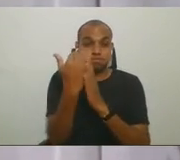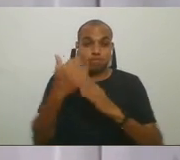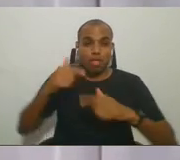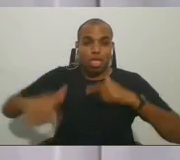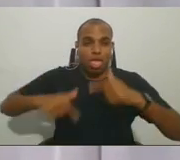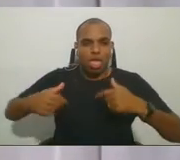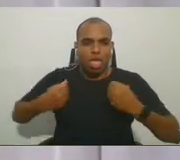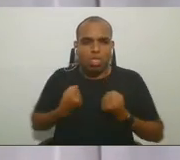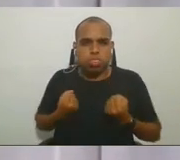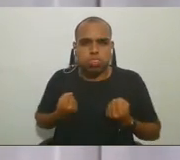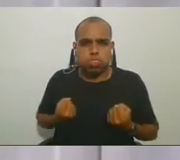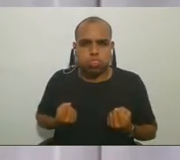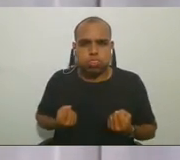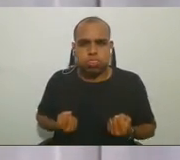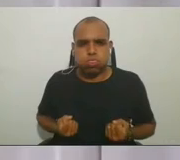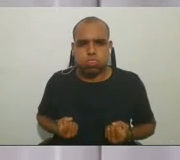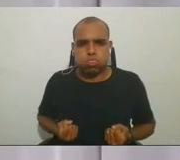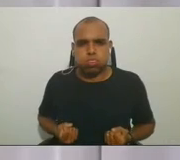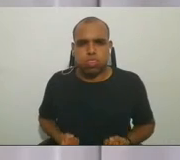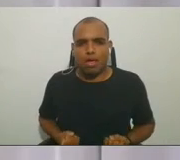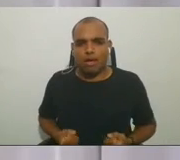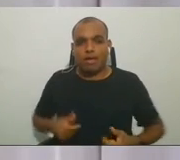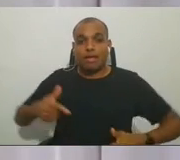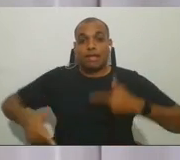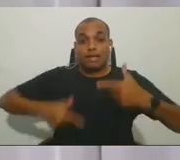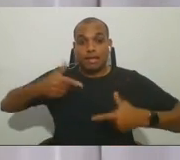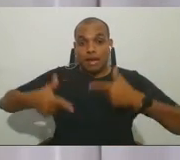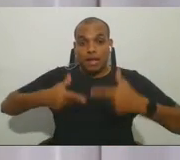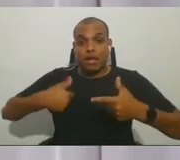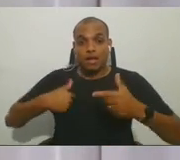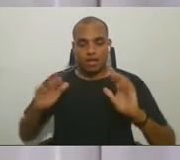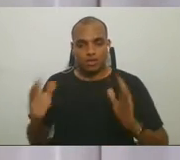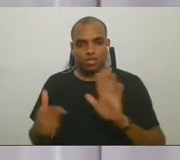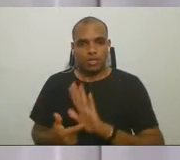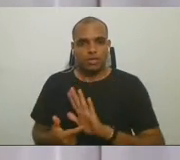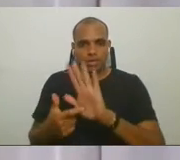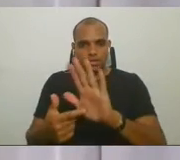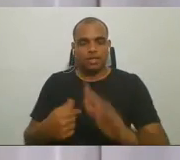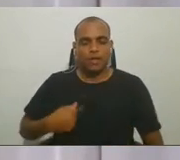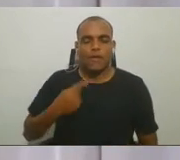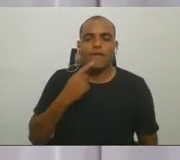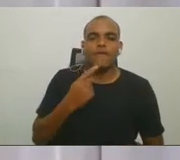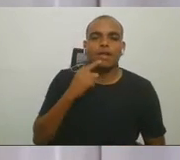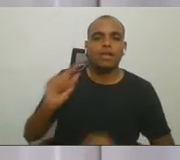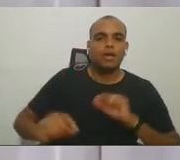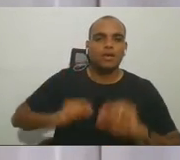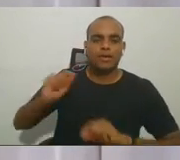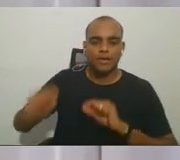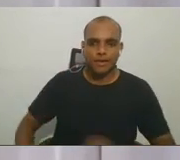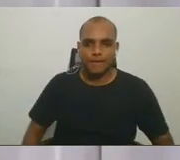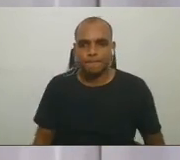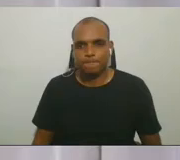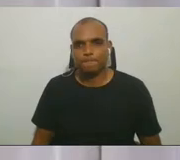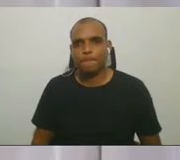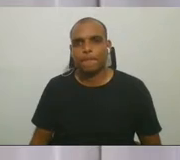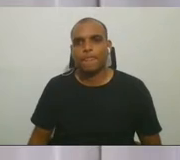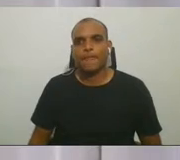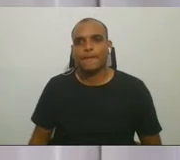num trabalho que apresentei, que tinha tido uma resolução